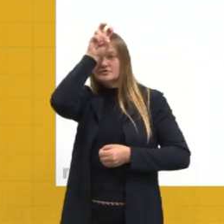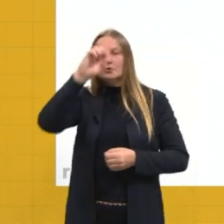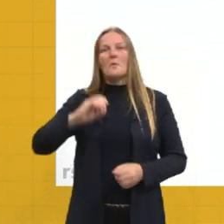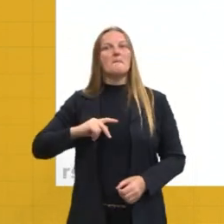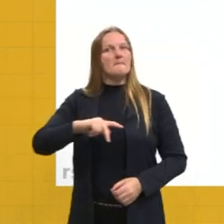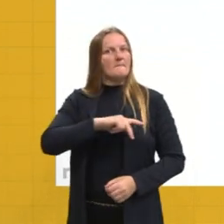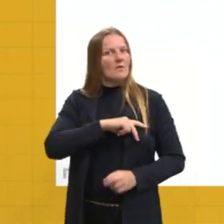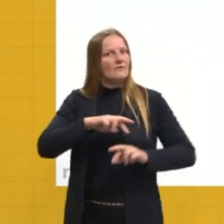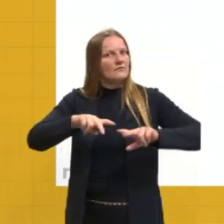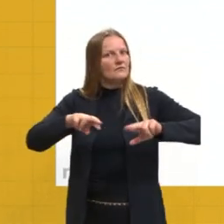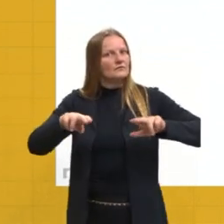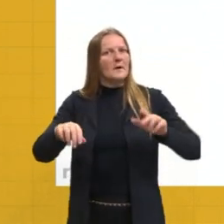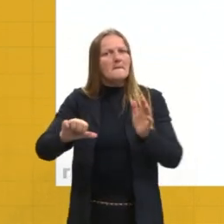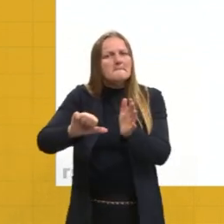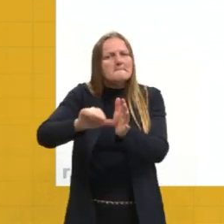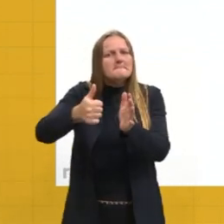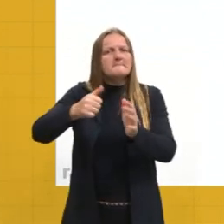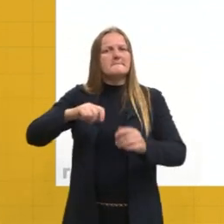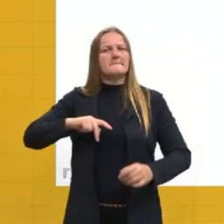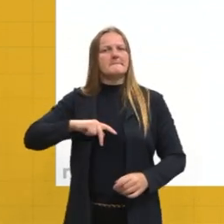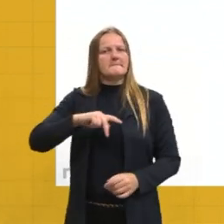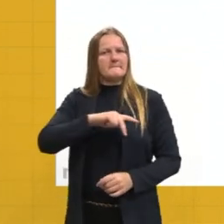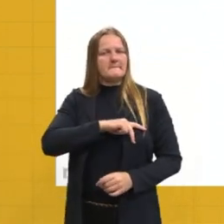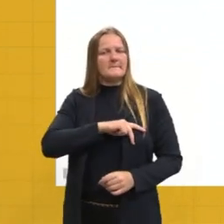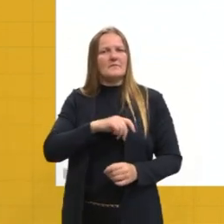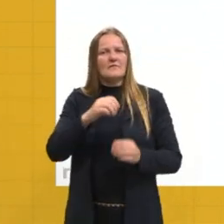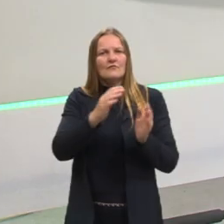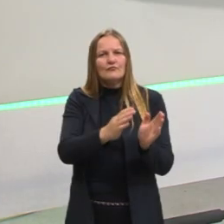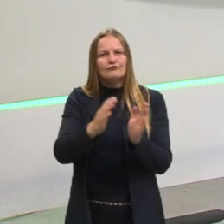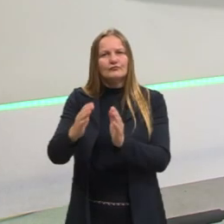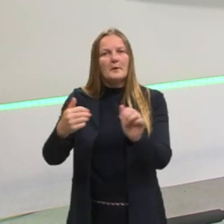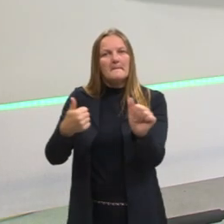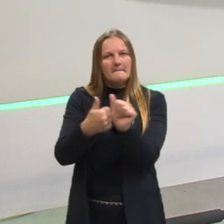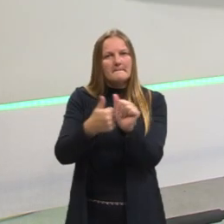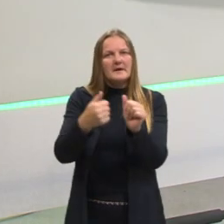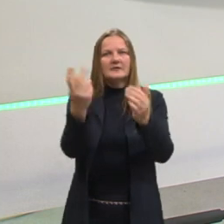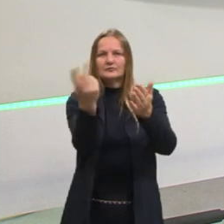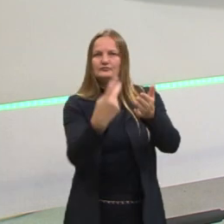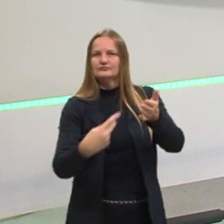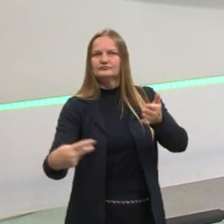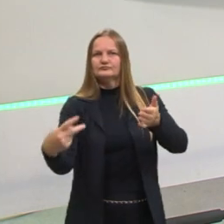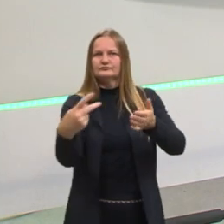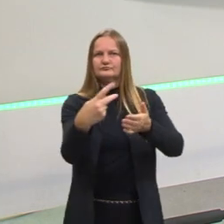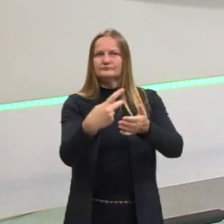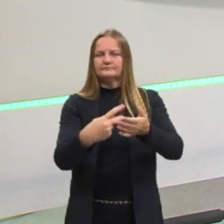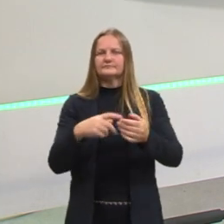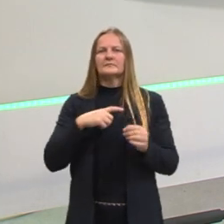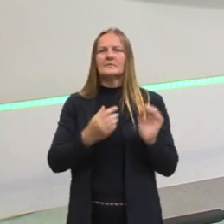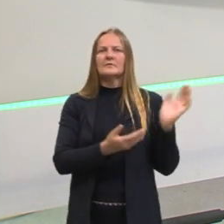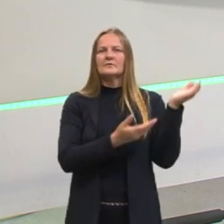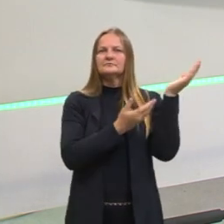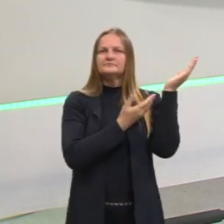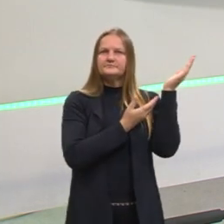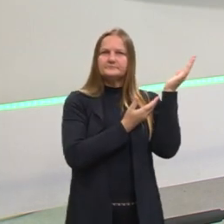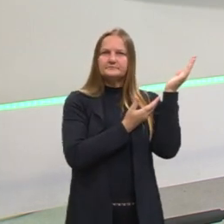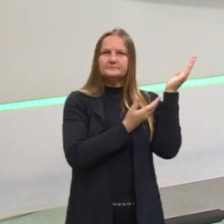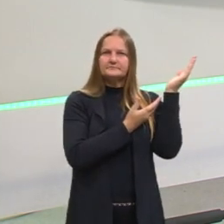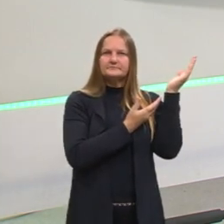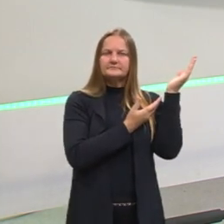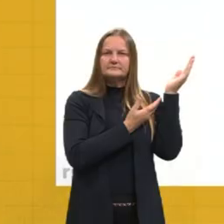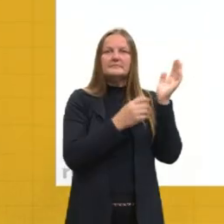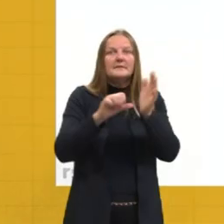né consideradas as a civilizações uma ao lado da outra ele no mapa eating trazendo para vocês as